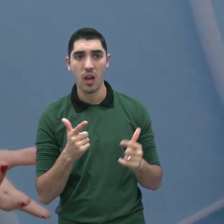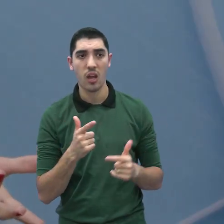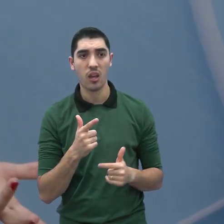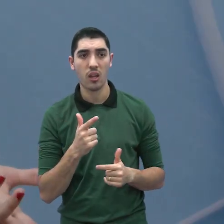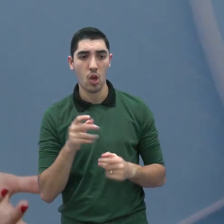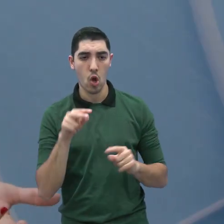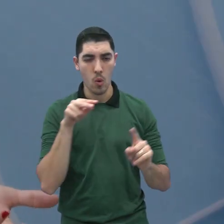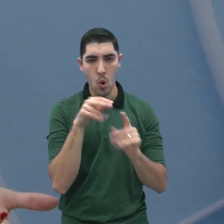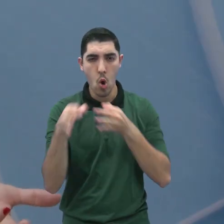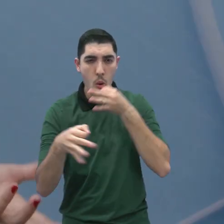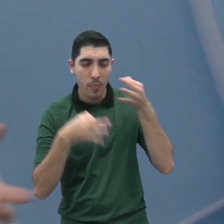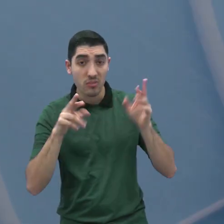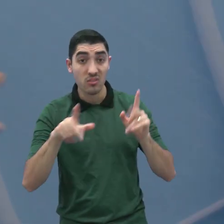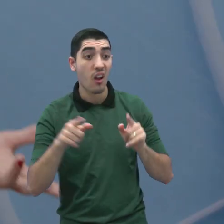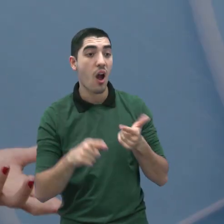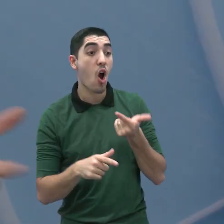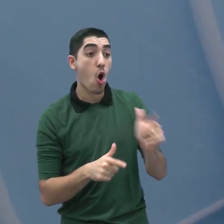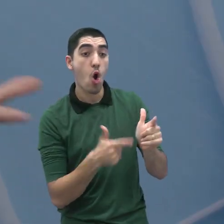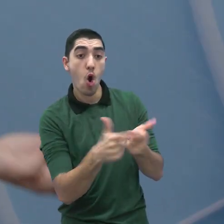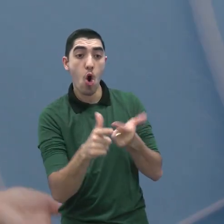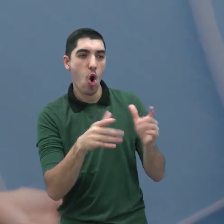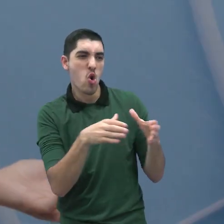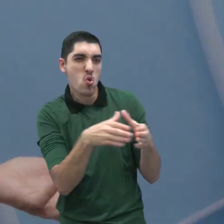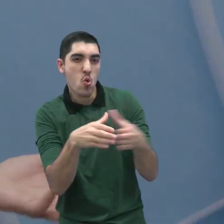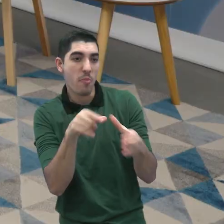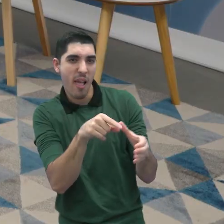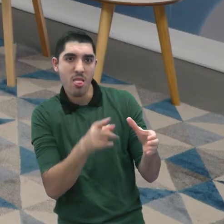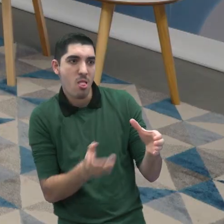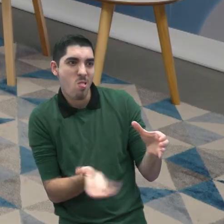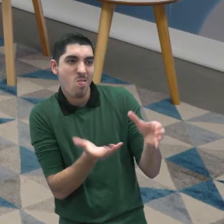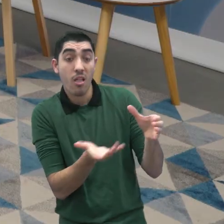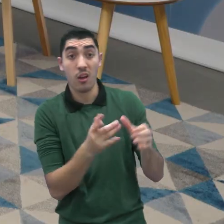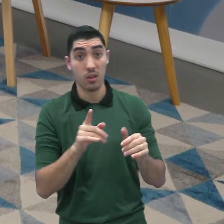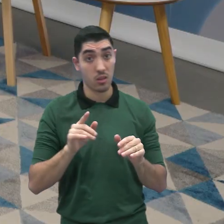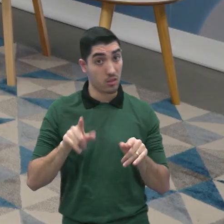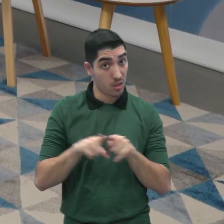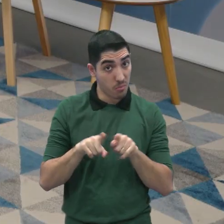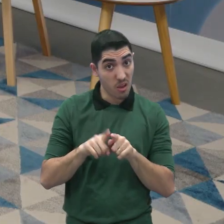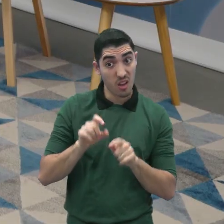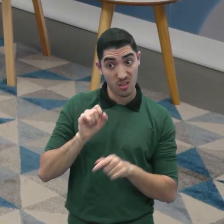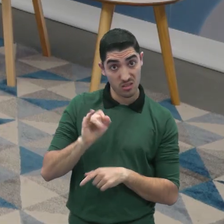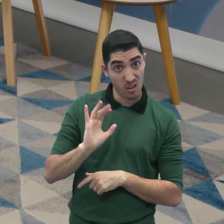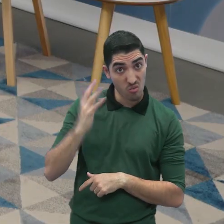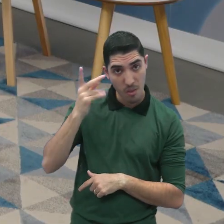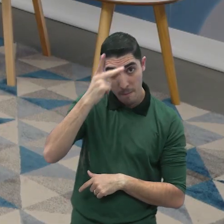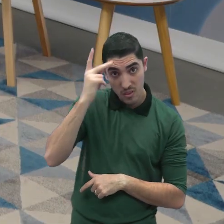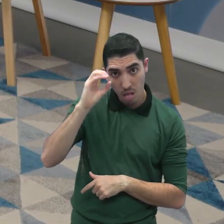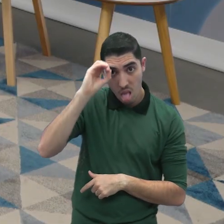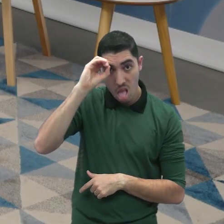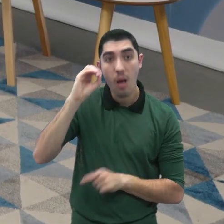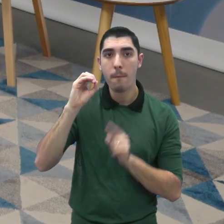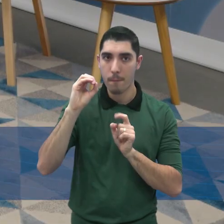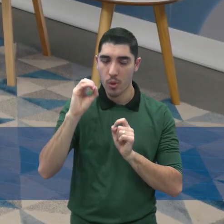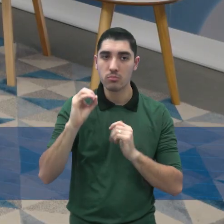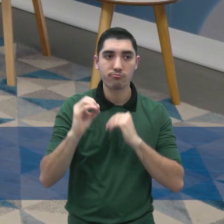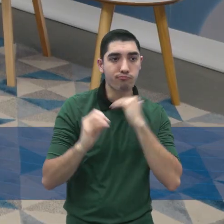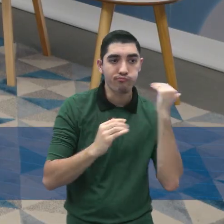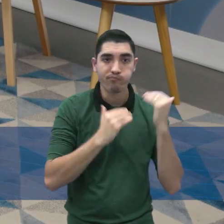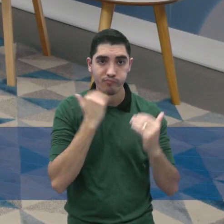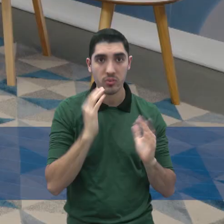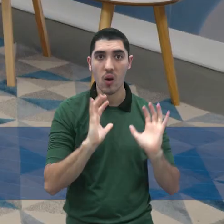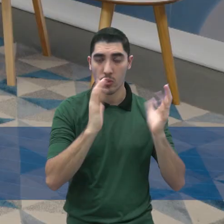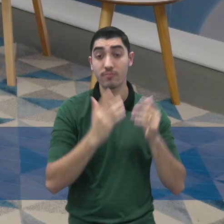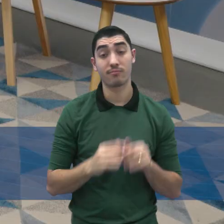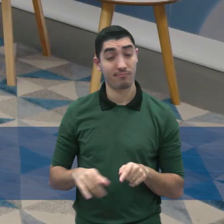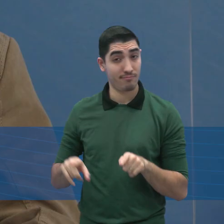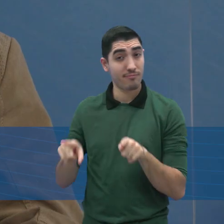muitos grupos se beneficiam, né? E a ignorância, ela mata. Sim. A gente tem exemplos práticos. Exato, acho que num período onde as fake